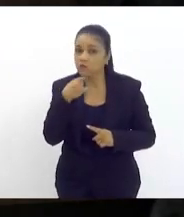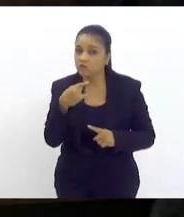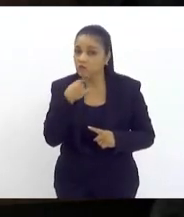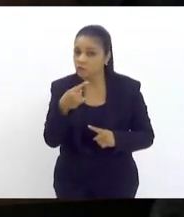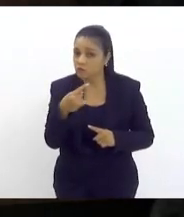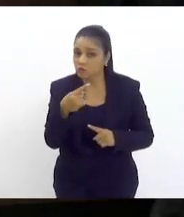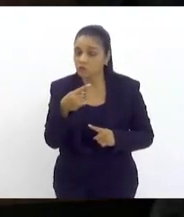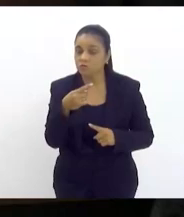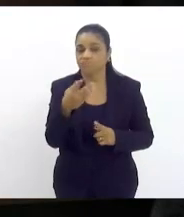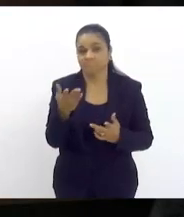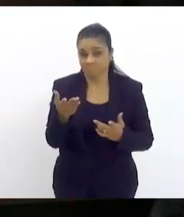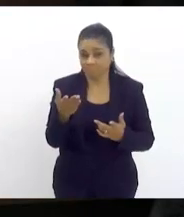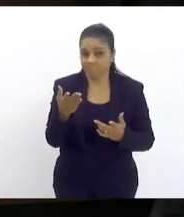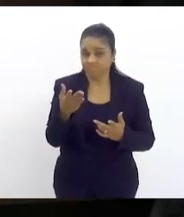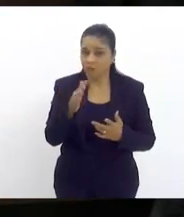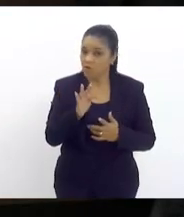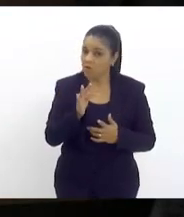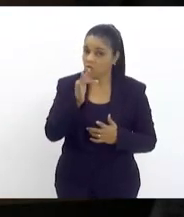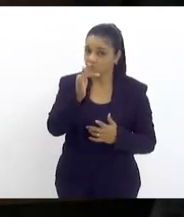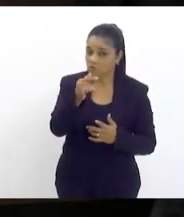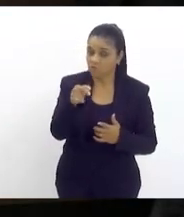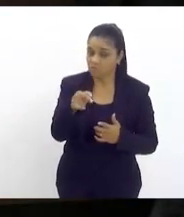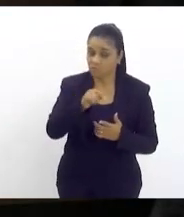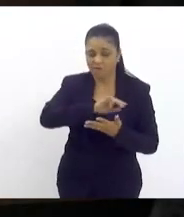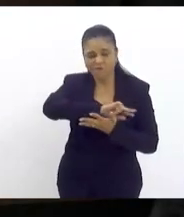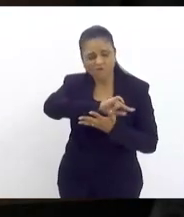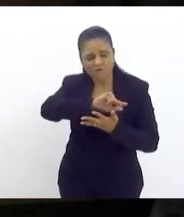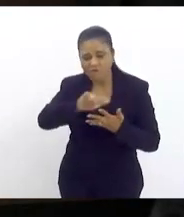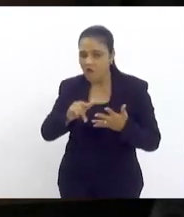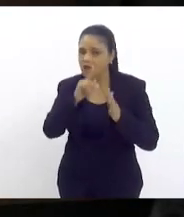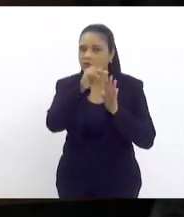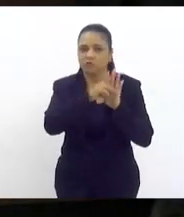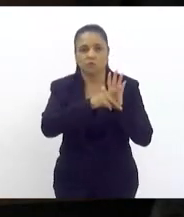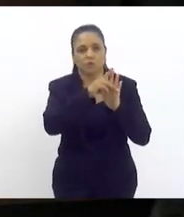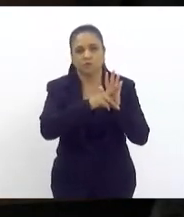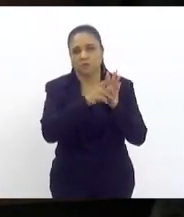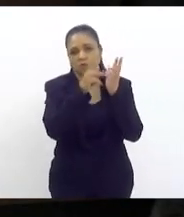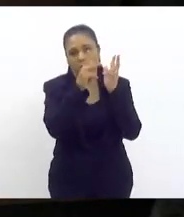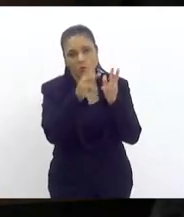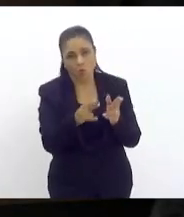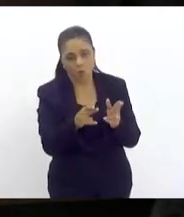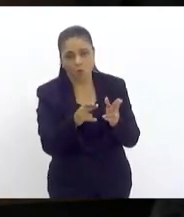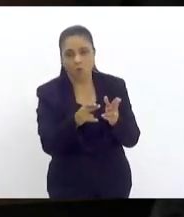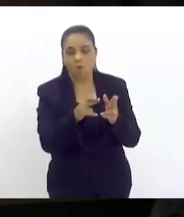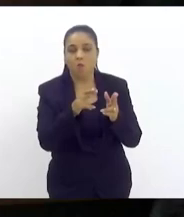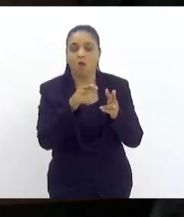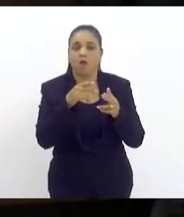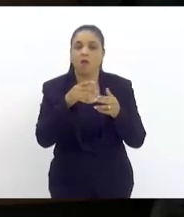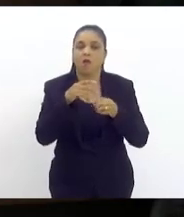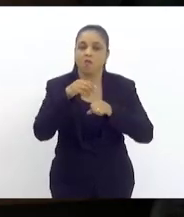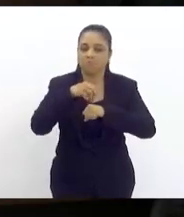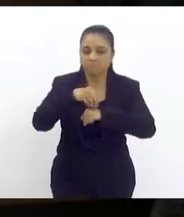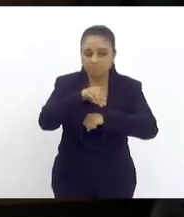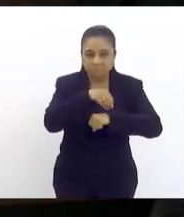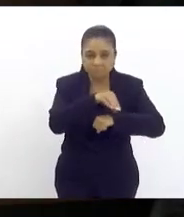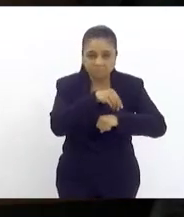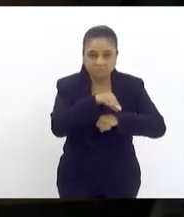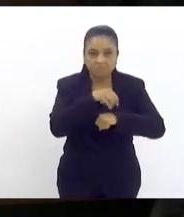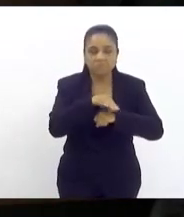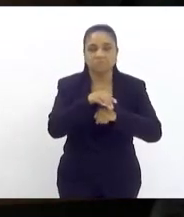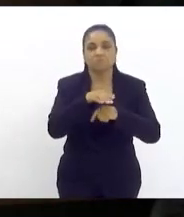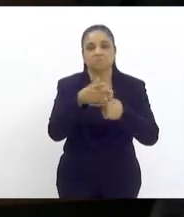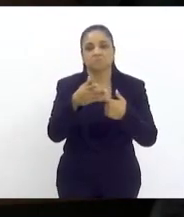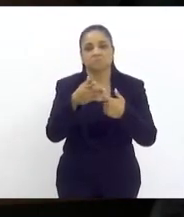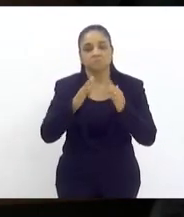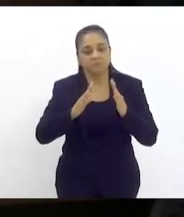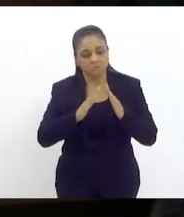que muito em breve teremos inúmeros projetos similares querendo promover indicação de cessão de